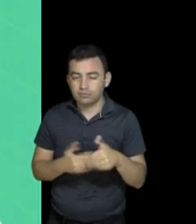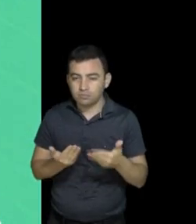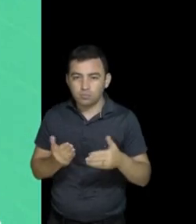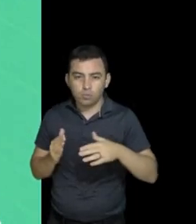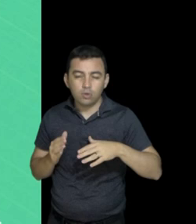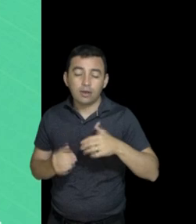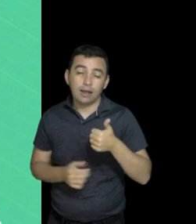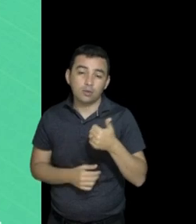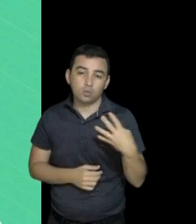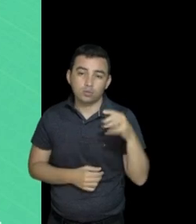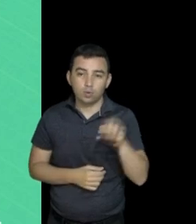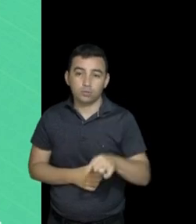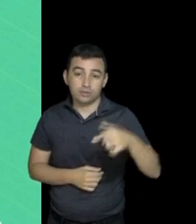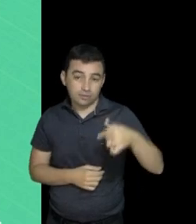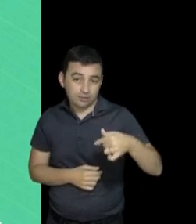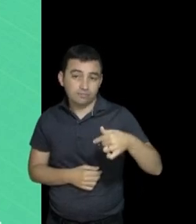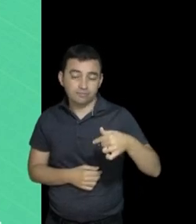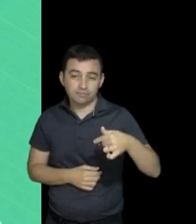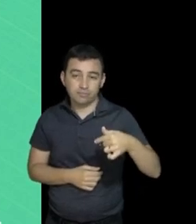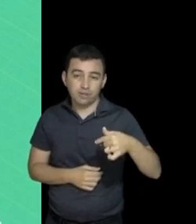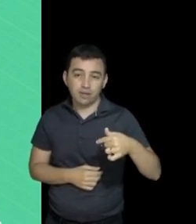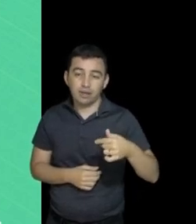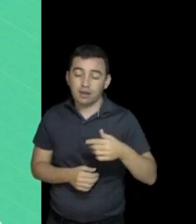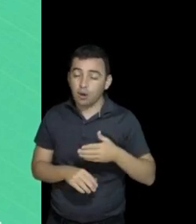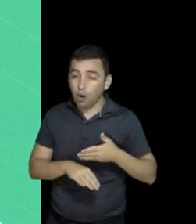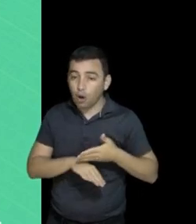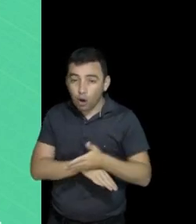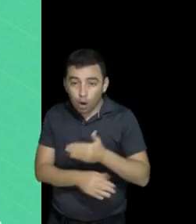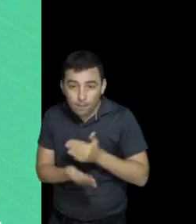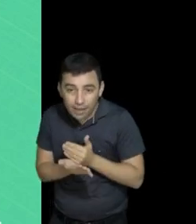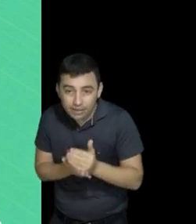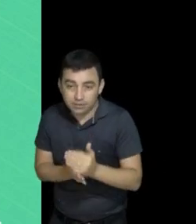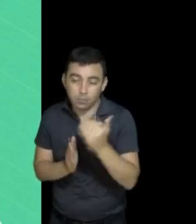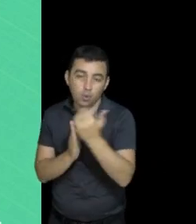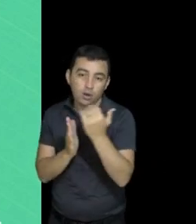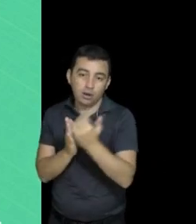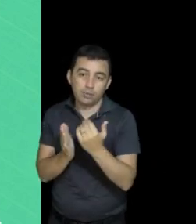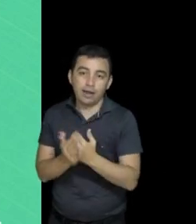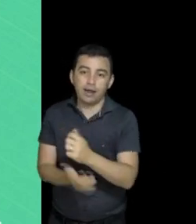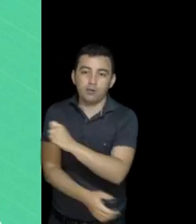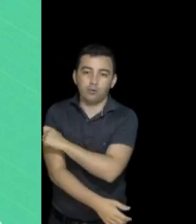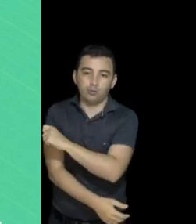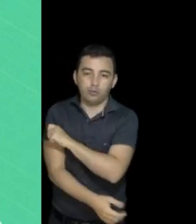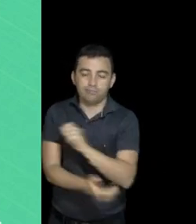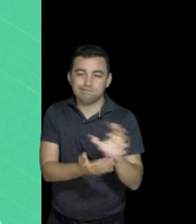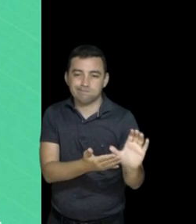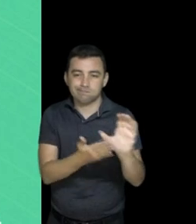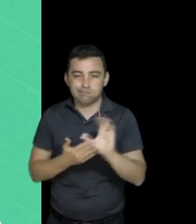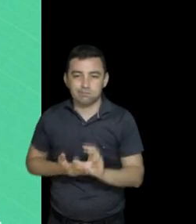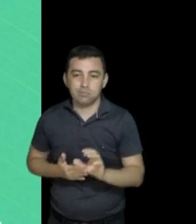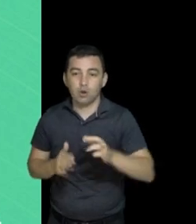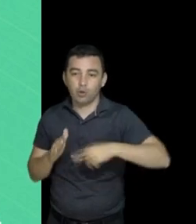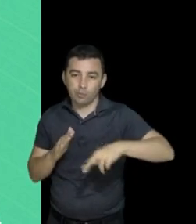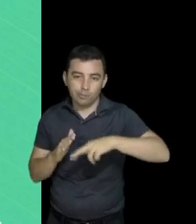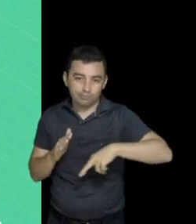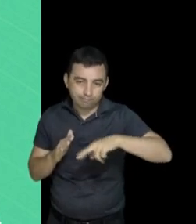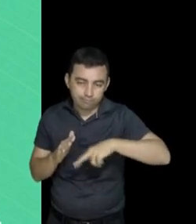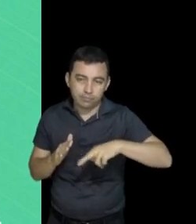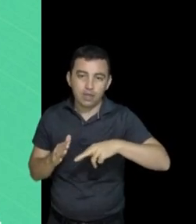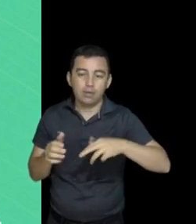era de 14.7 com entrada do programa os alunos recebendo dinheiro o índice reprovação passou